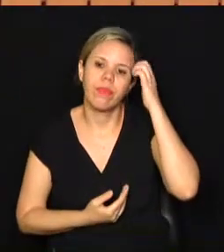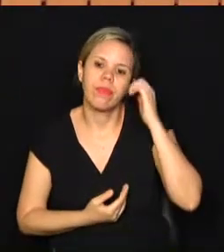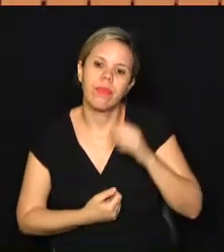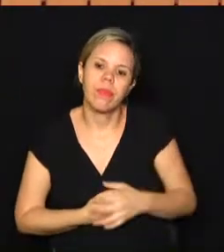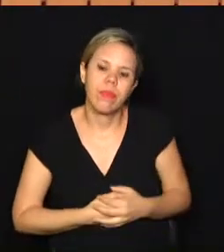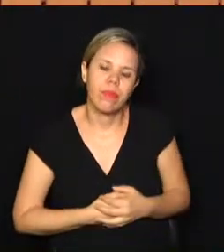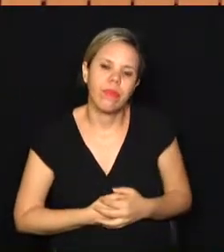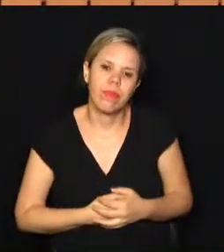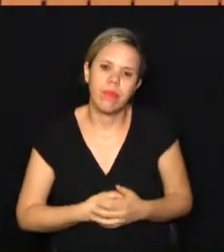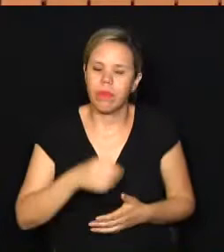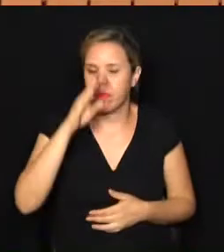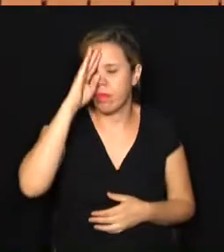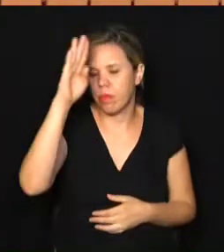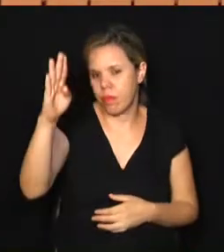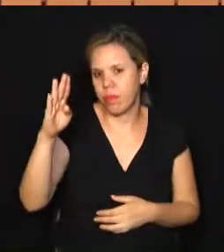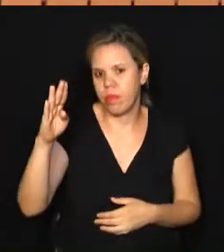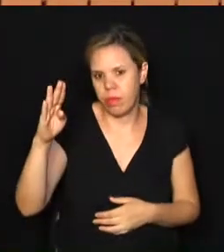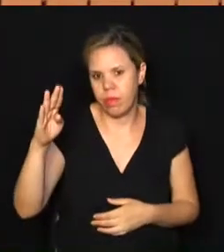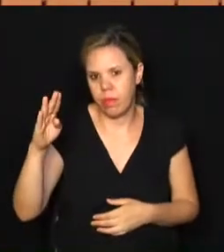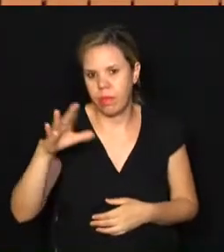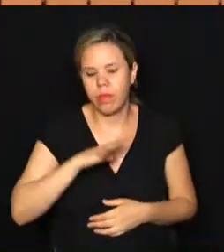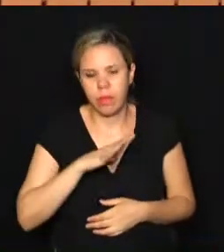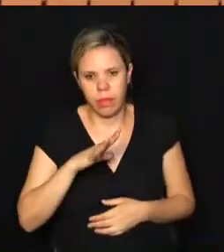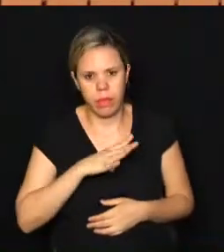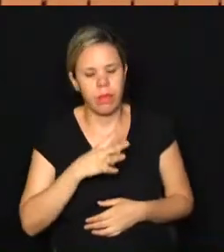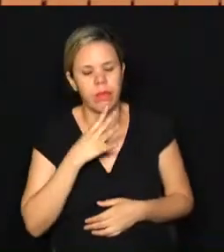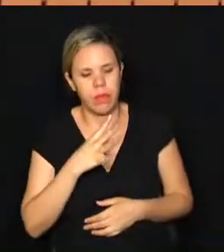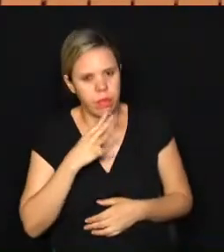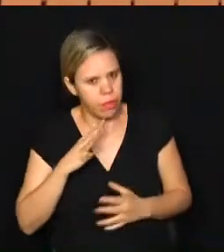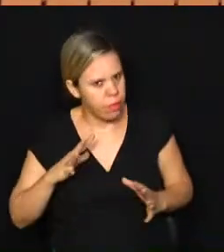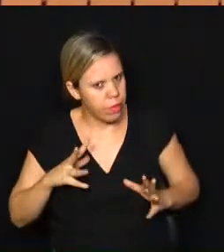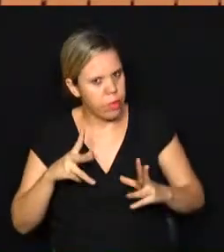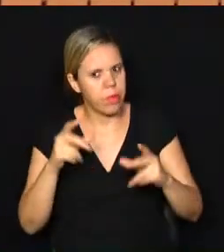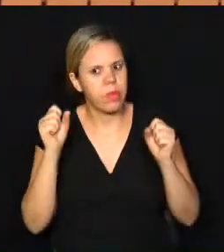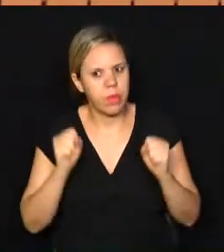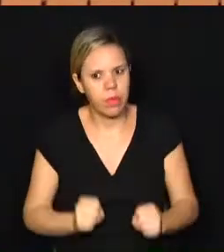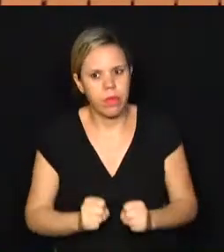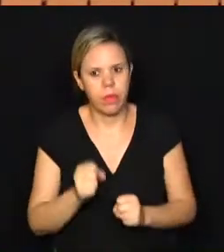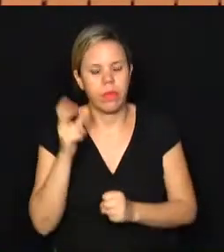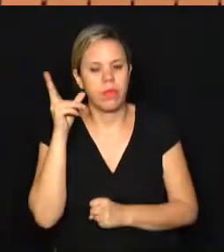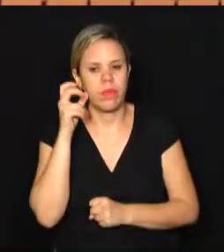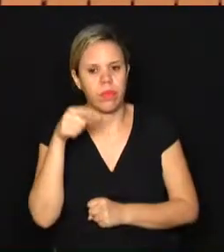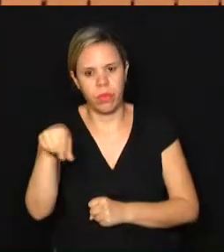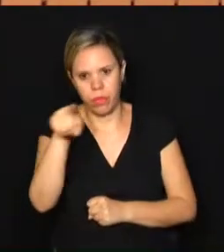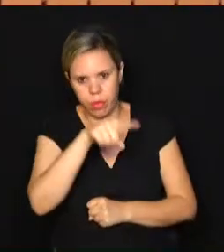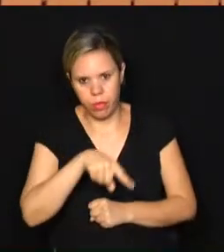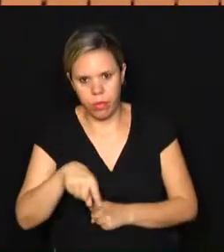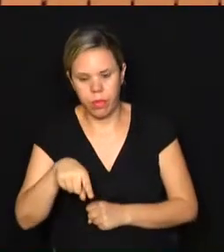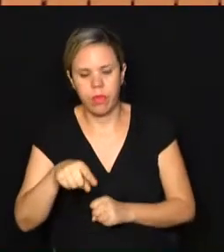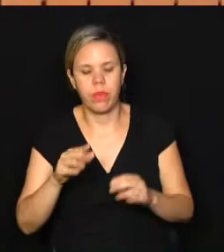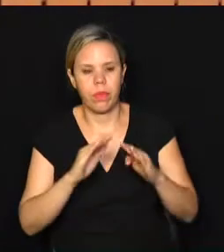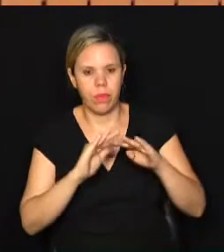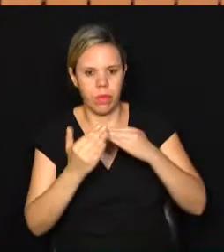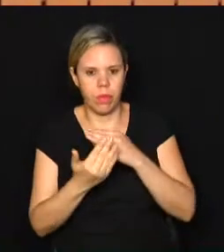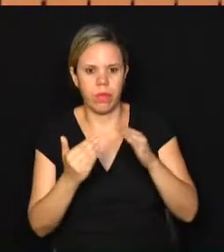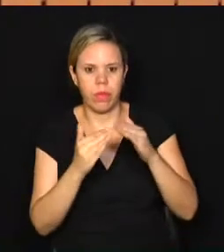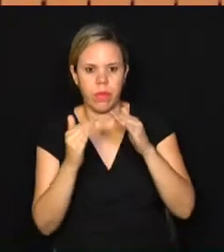é fundamental que a cidade conheça e possa ouvir vocês, moradores e comunidade ali